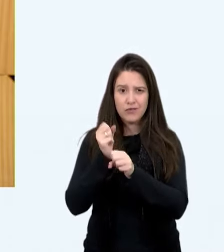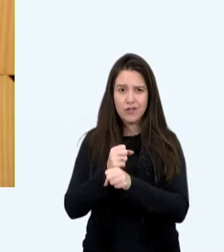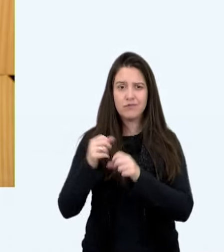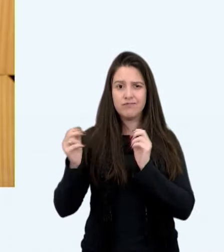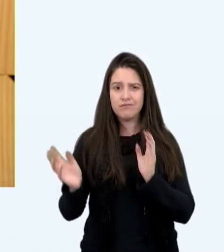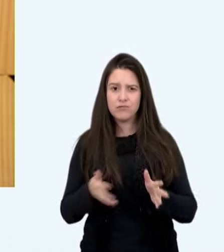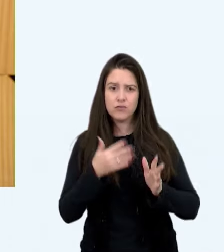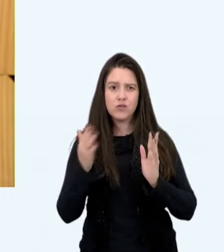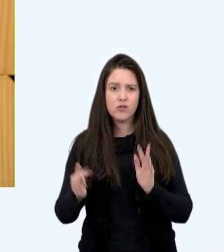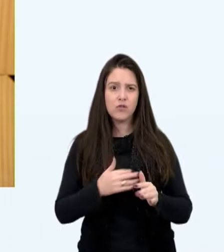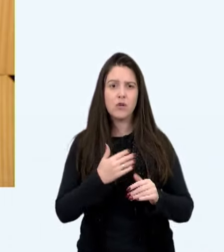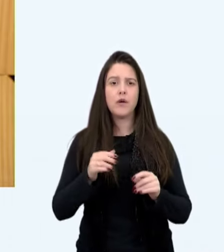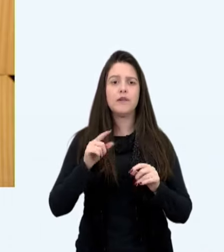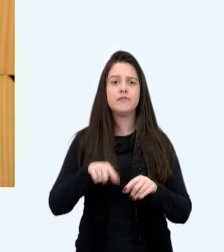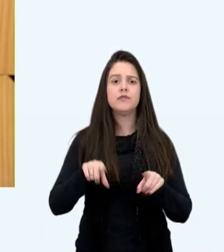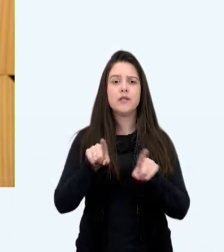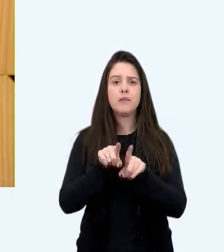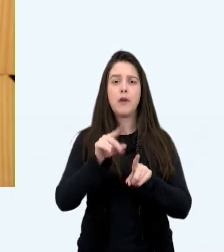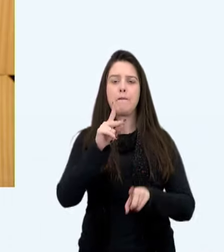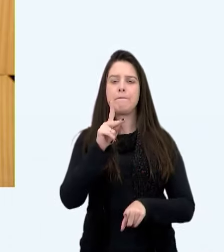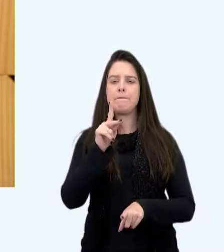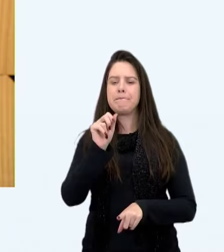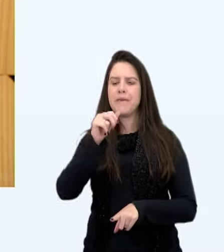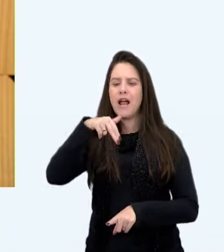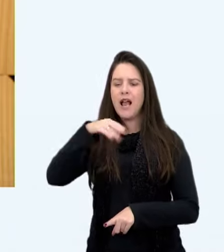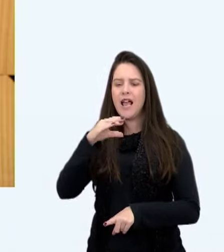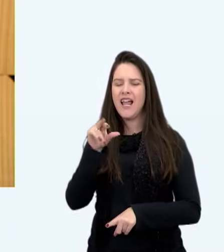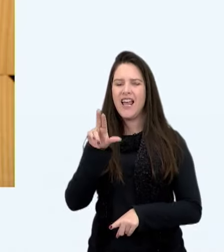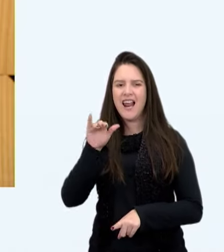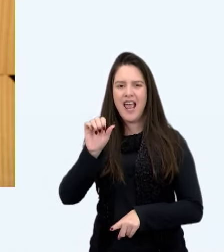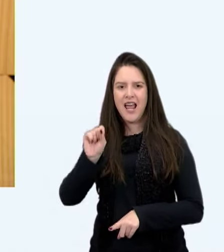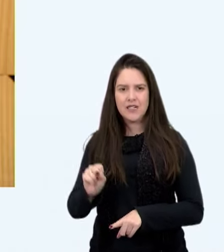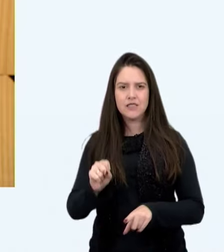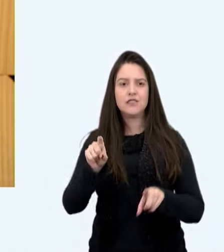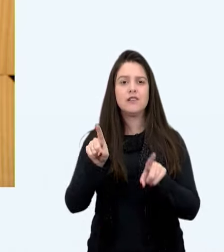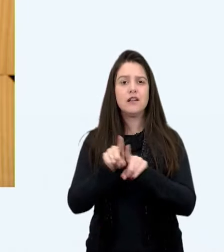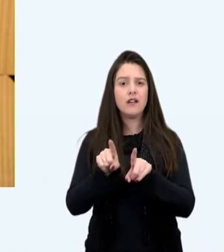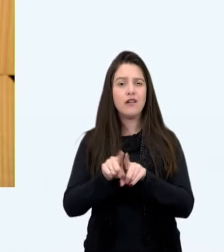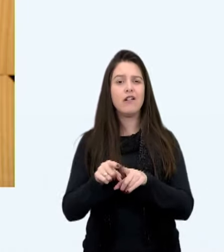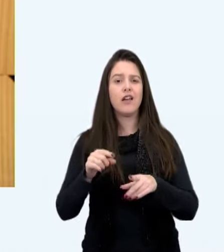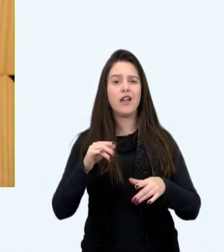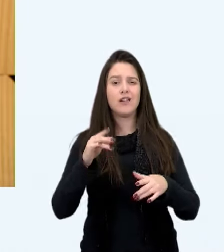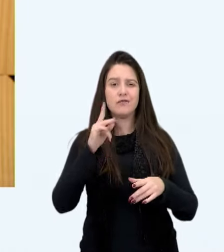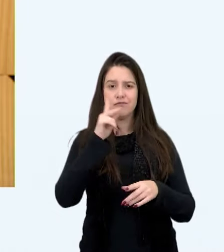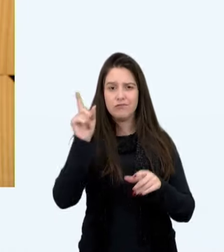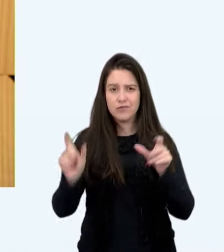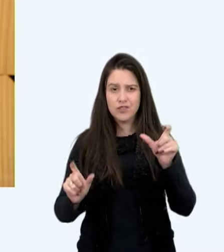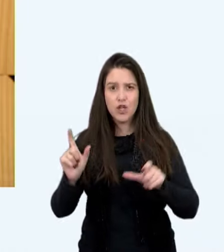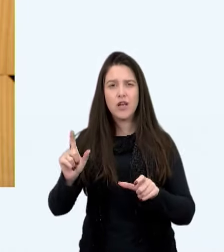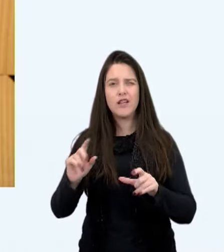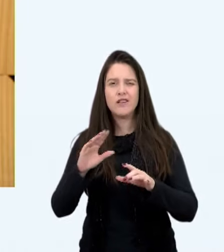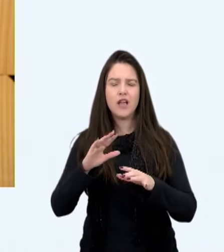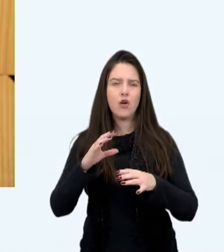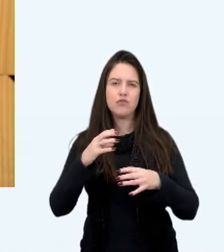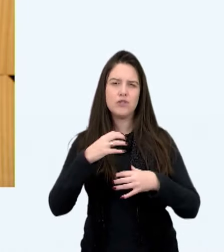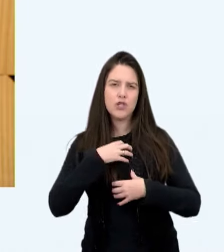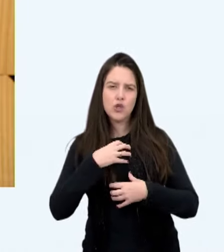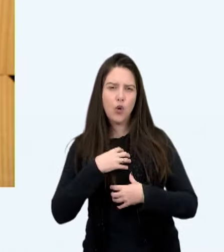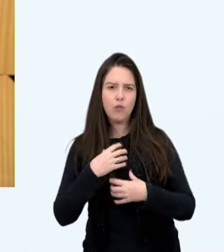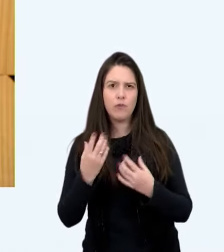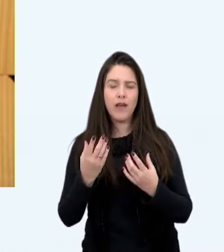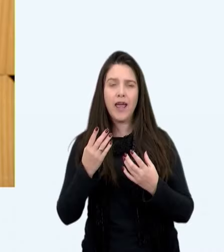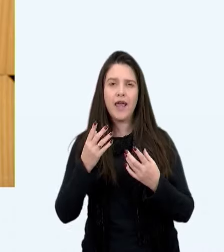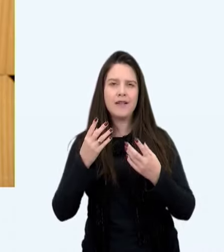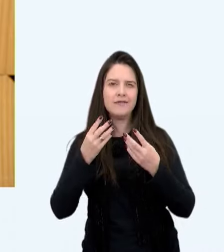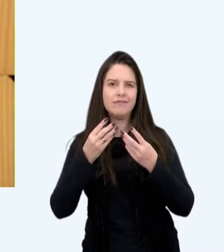da insulina pelo pâncreas e esse indivíduo vai ter, então, sintomas mais